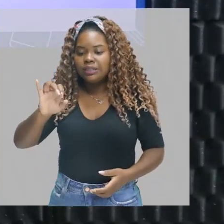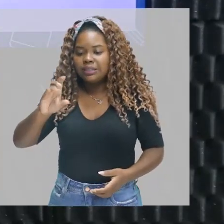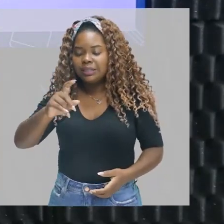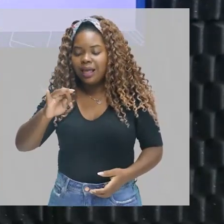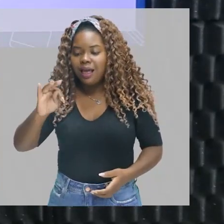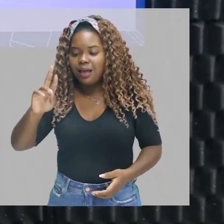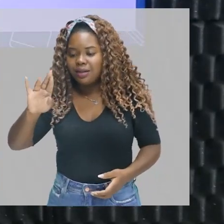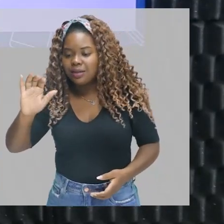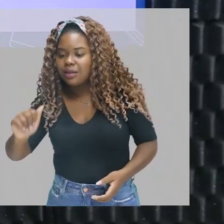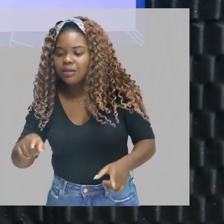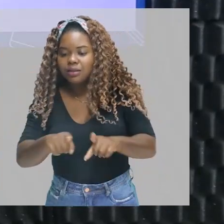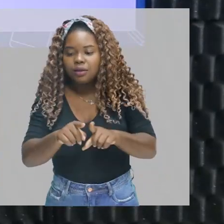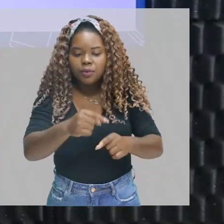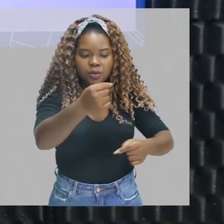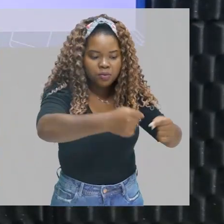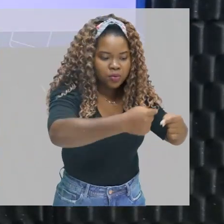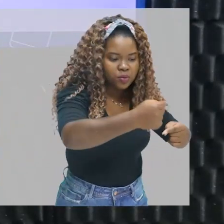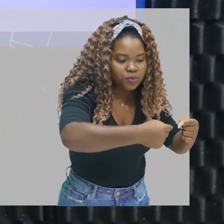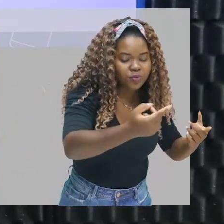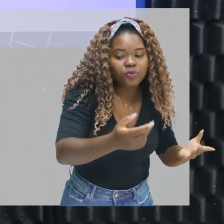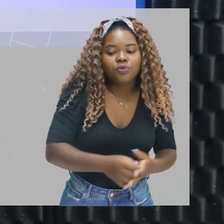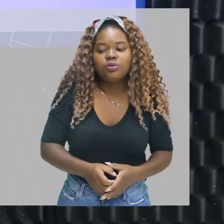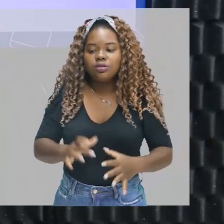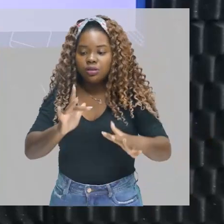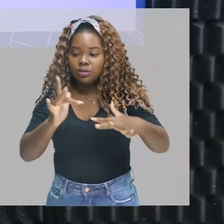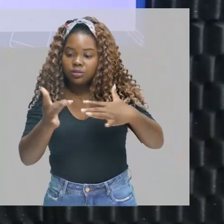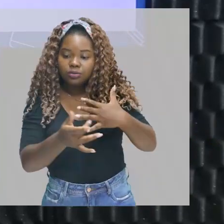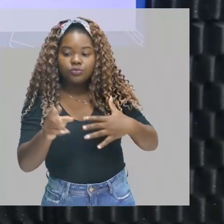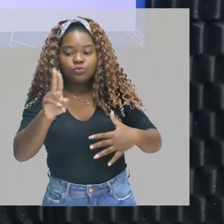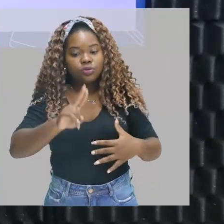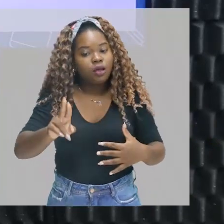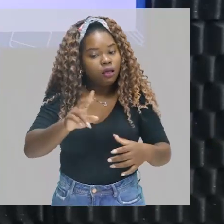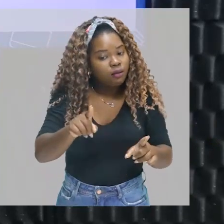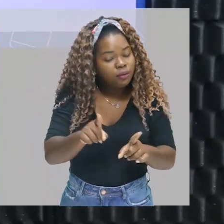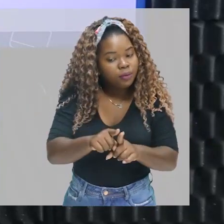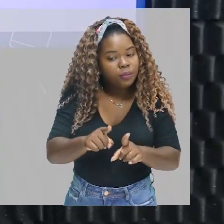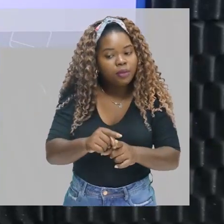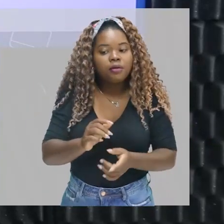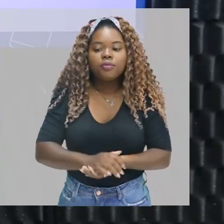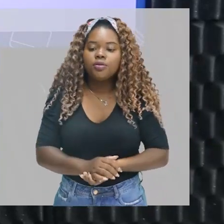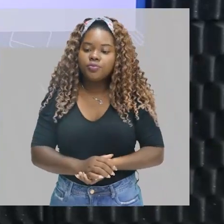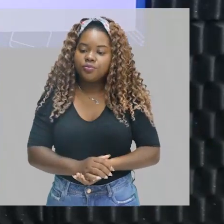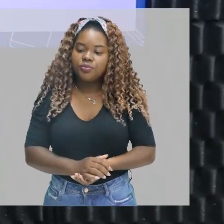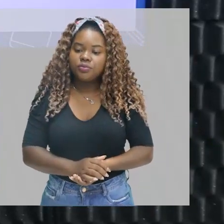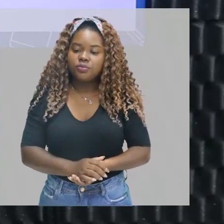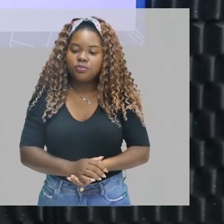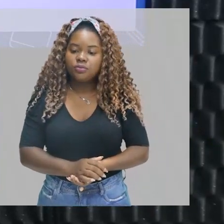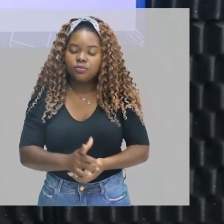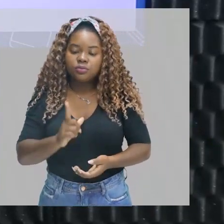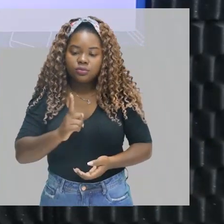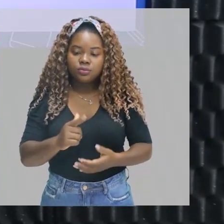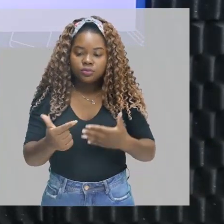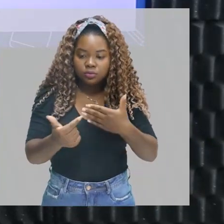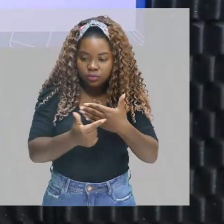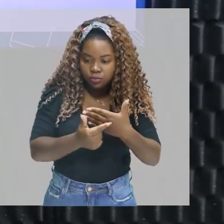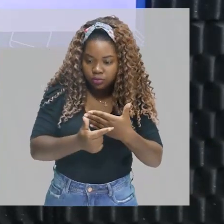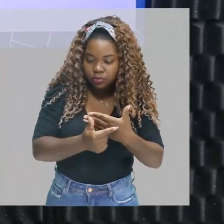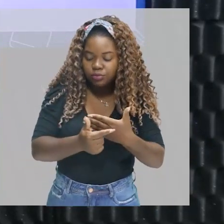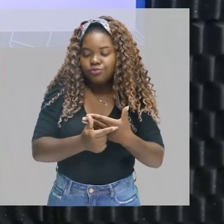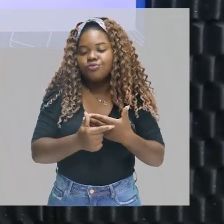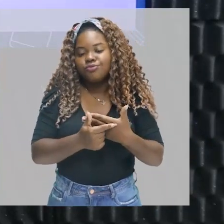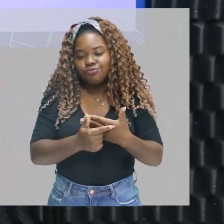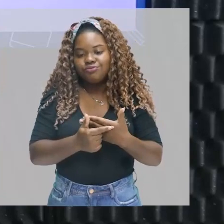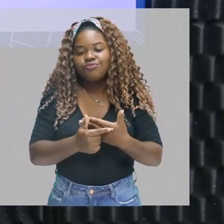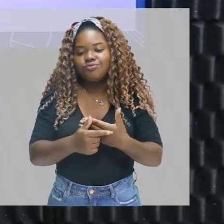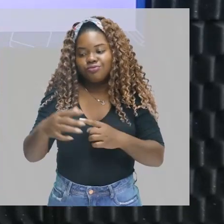políticas, nas redes sociais, ela é muito utilizada. Então, tem essa função de convencer o